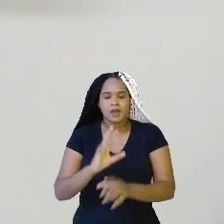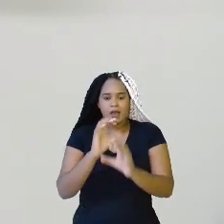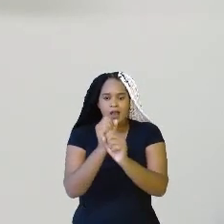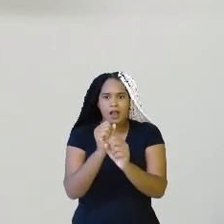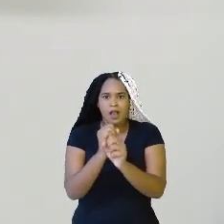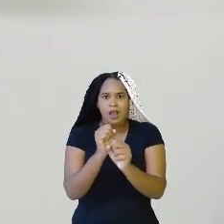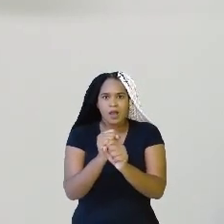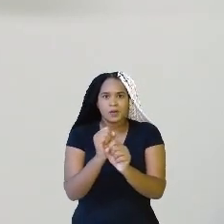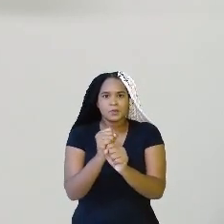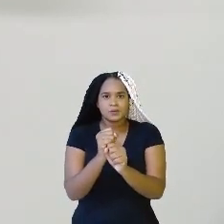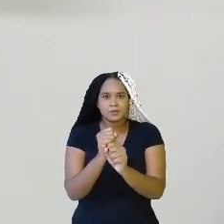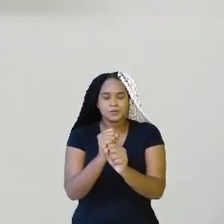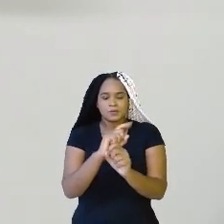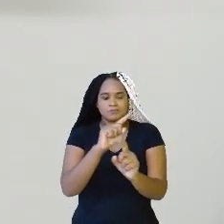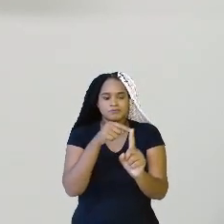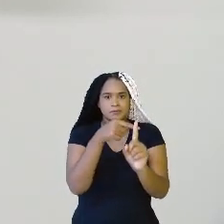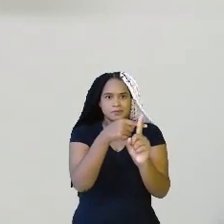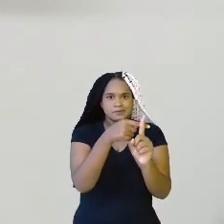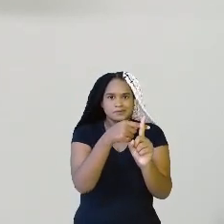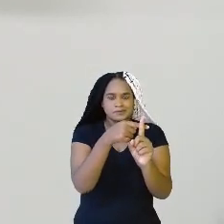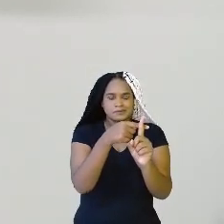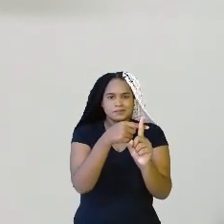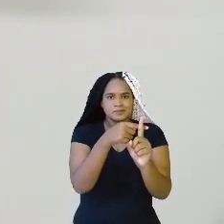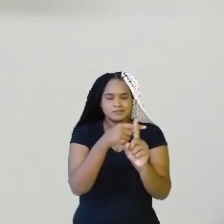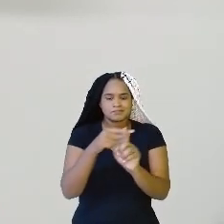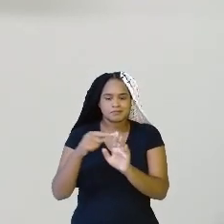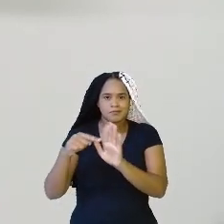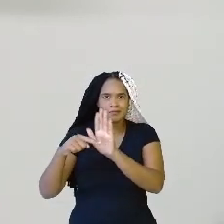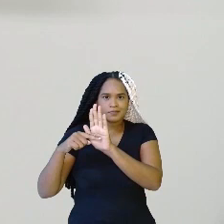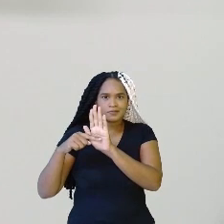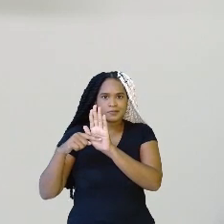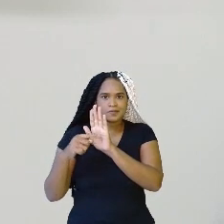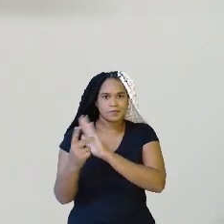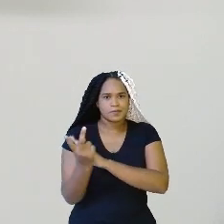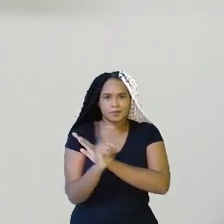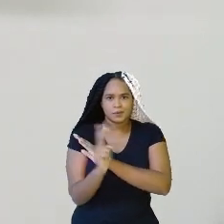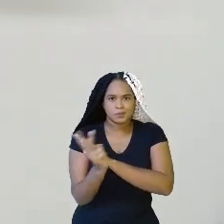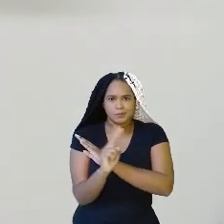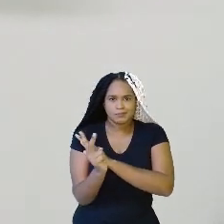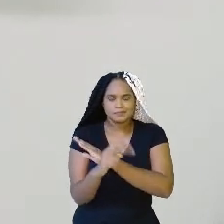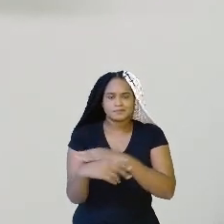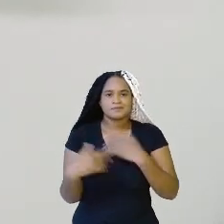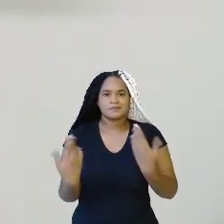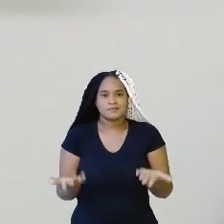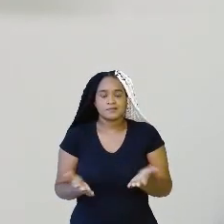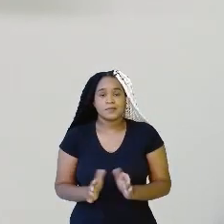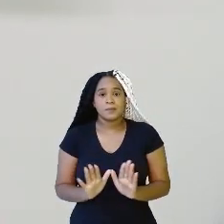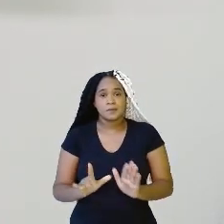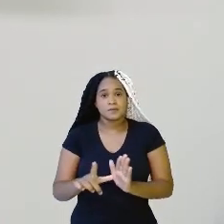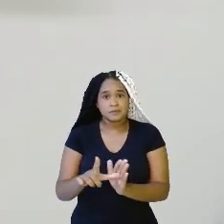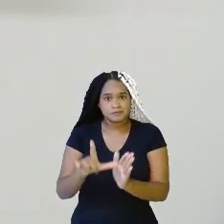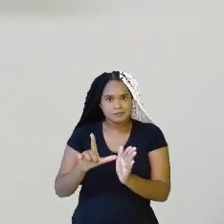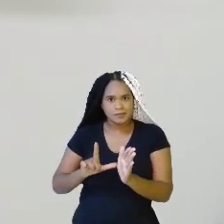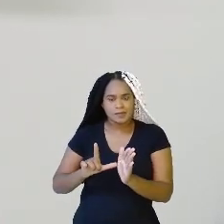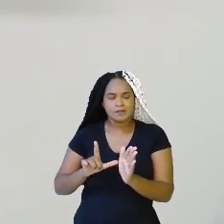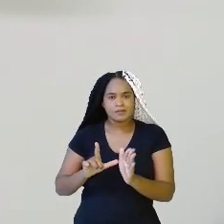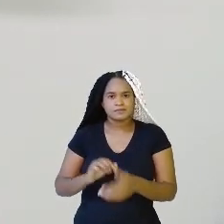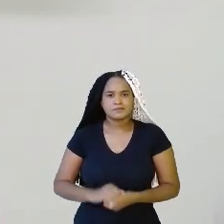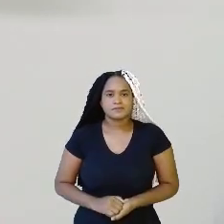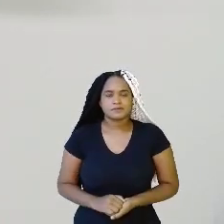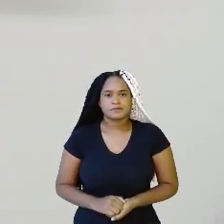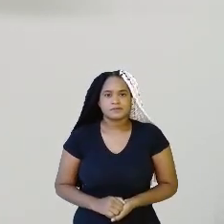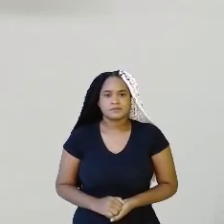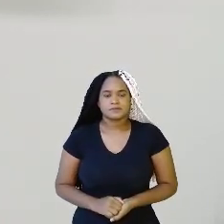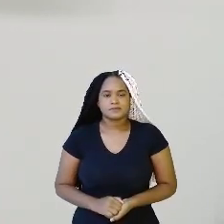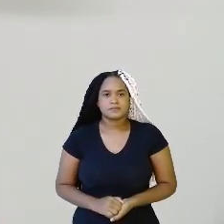Nesse caso, a adição e a subtração. Mas antes de a gente começar com os nossos problemas, eu